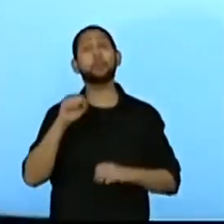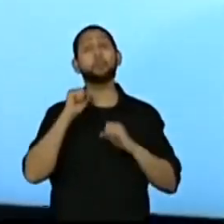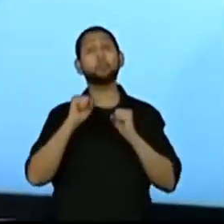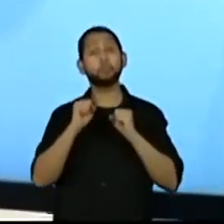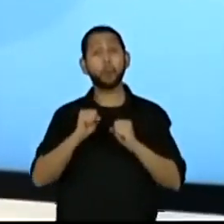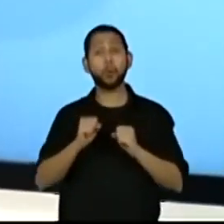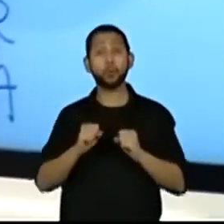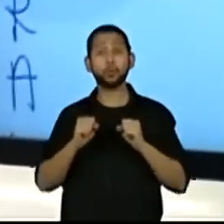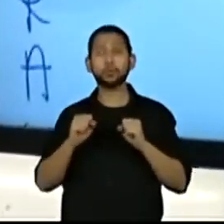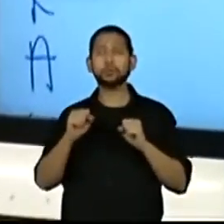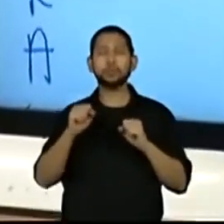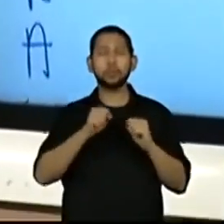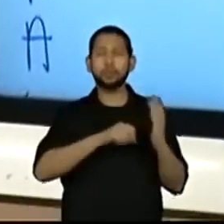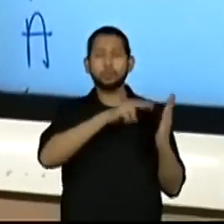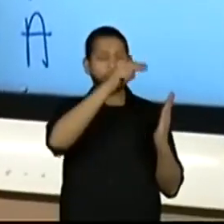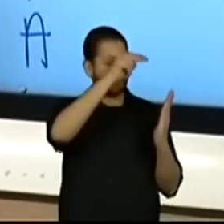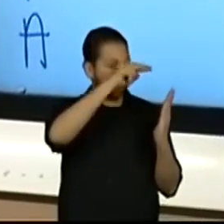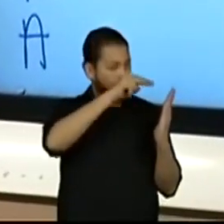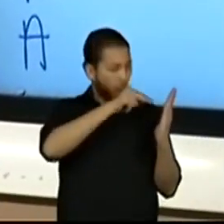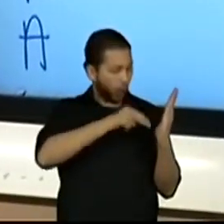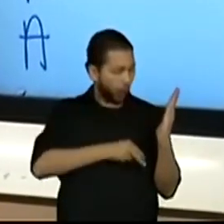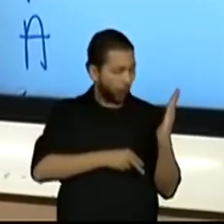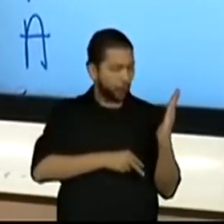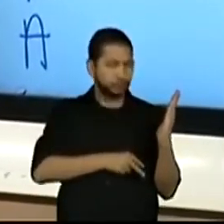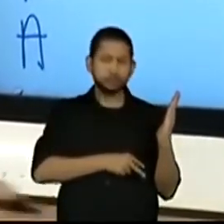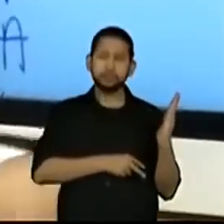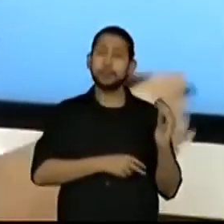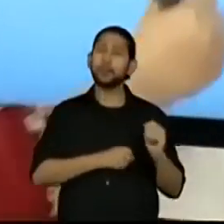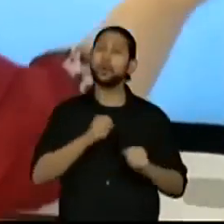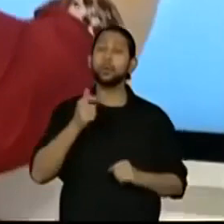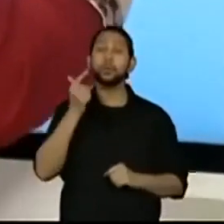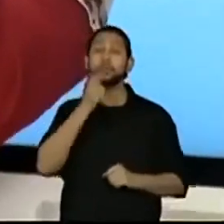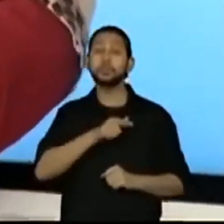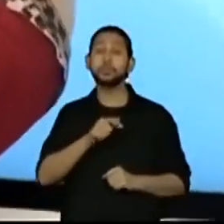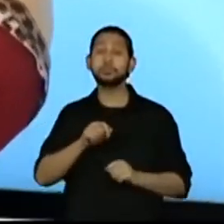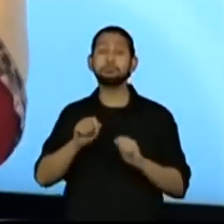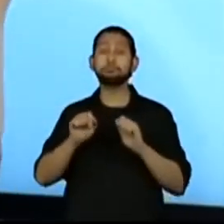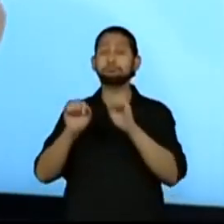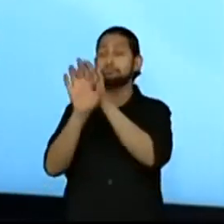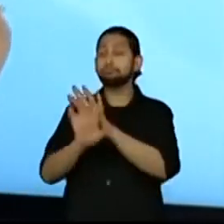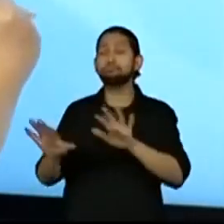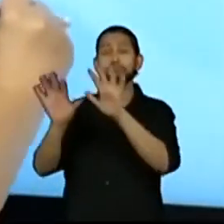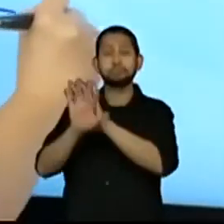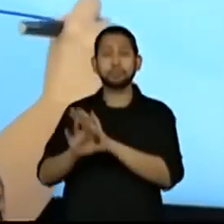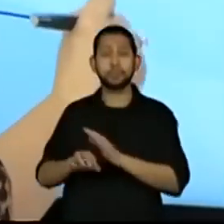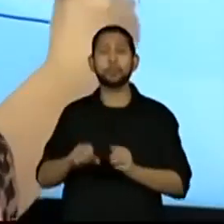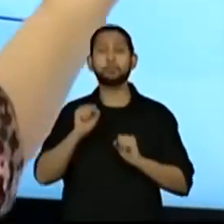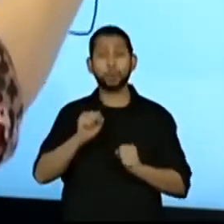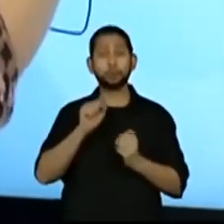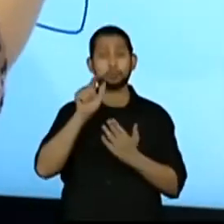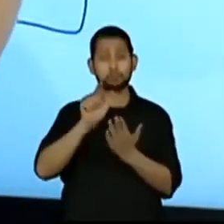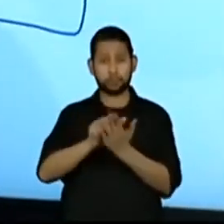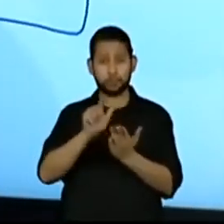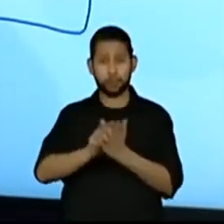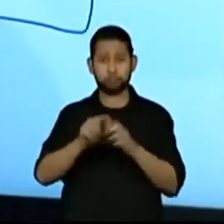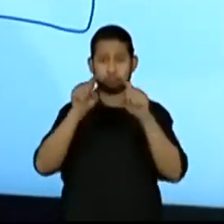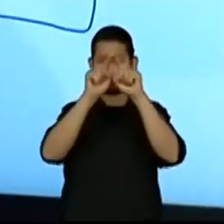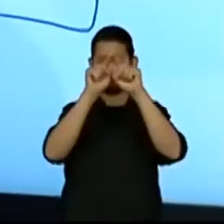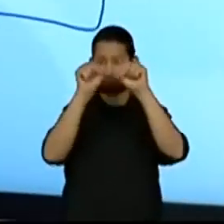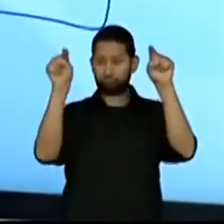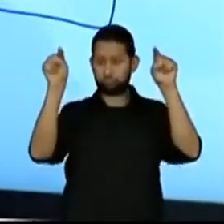transformar todo esse poema num objeto estético. Posso pegar uma folha de sulfite